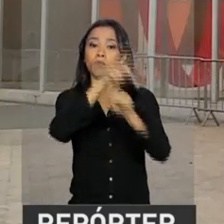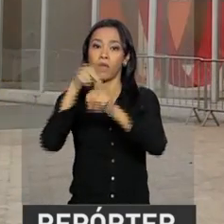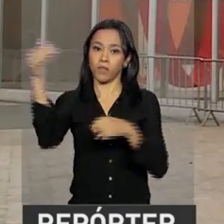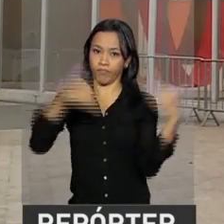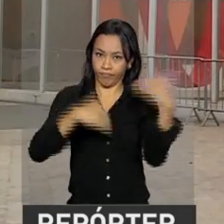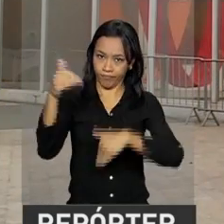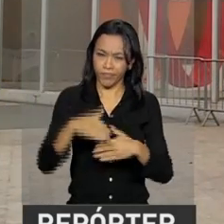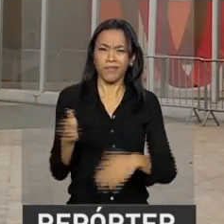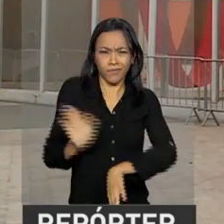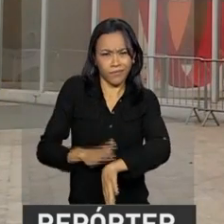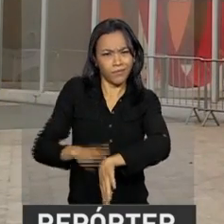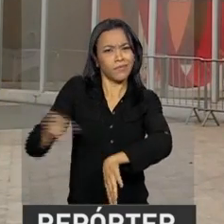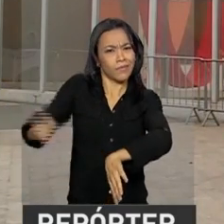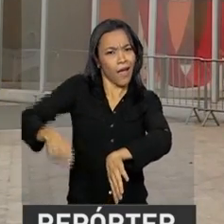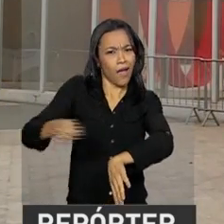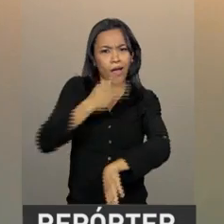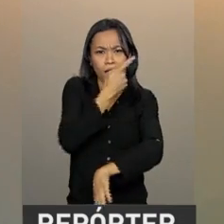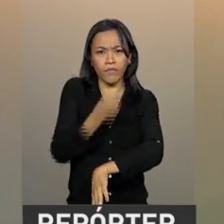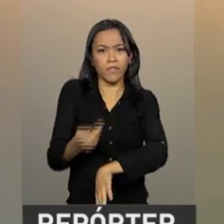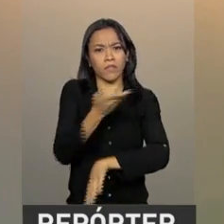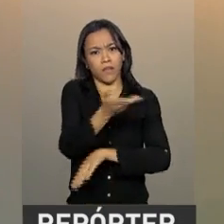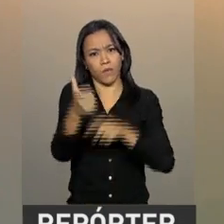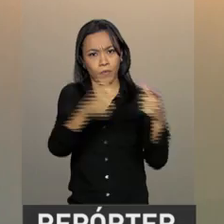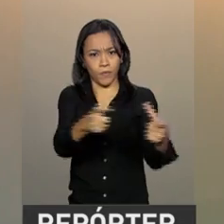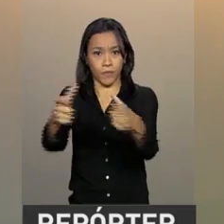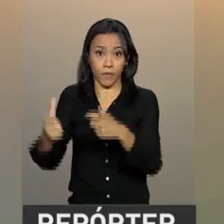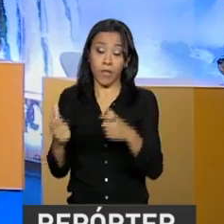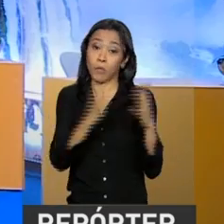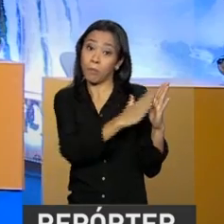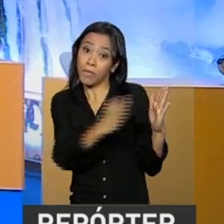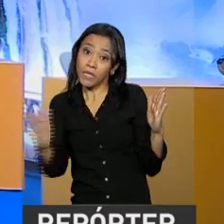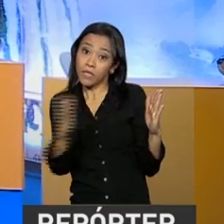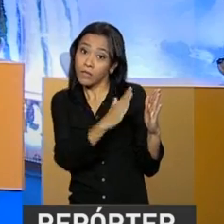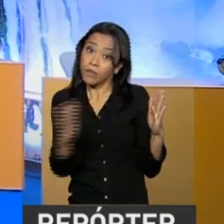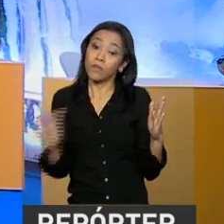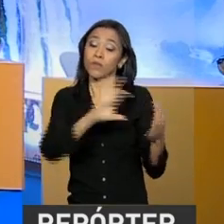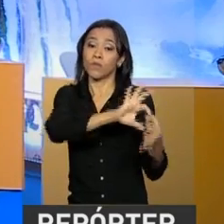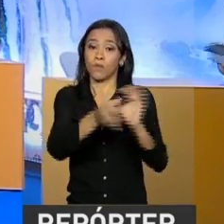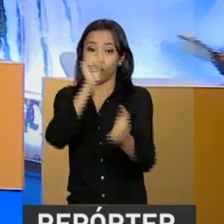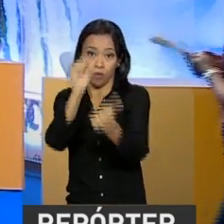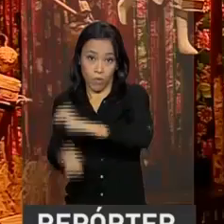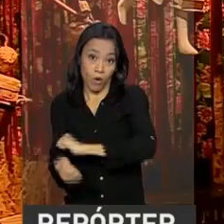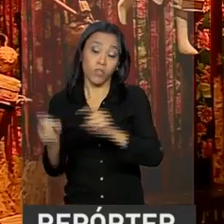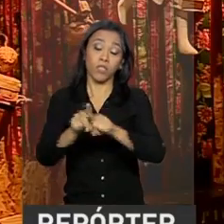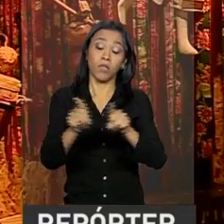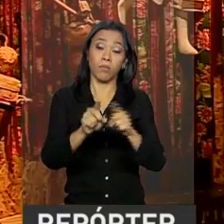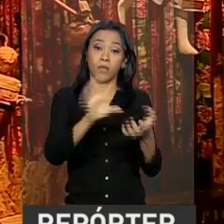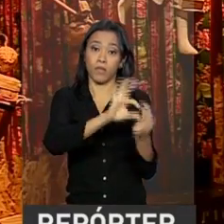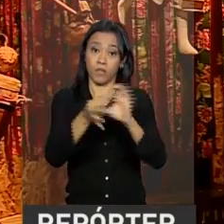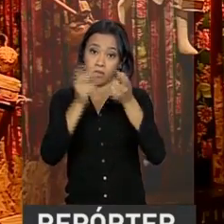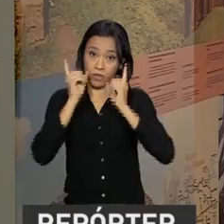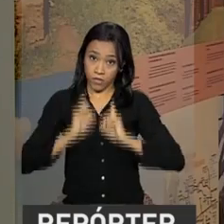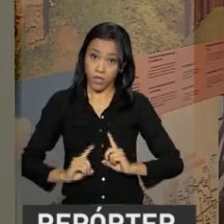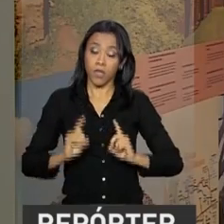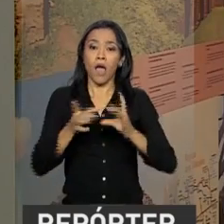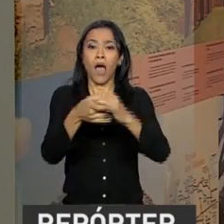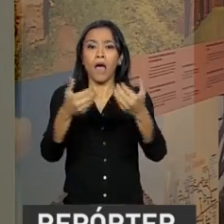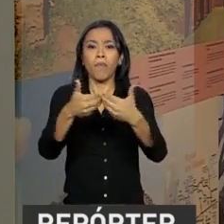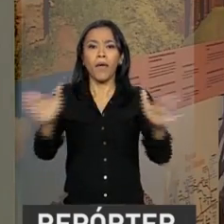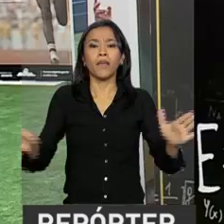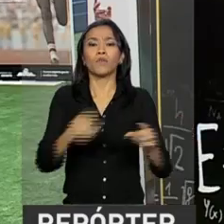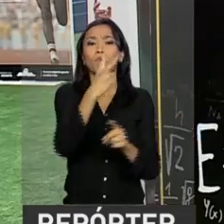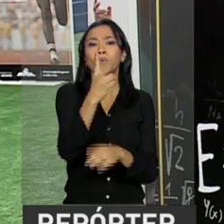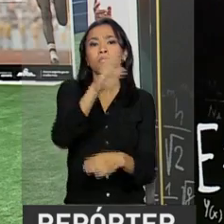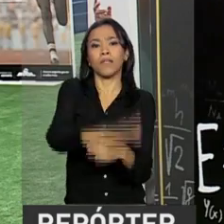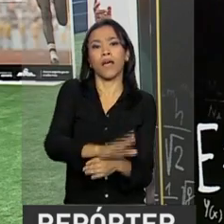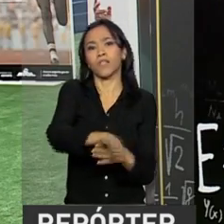e ainda dá tempo de visitar no período entre os jogos olímpicos e paralímpicos a casa Brasil funciona das duas